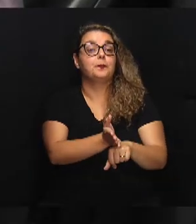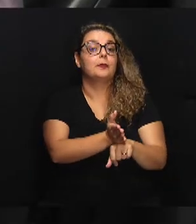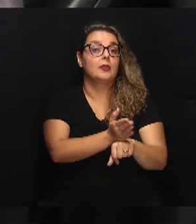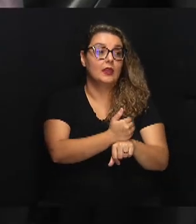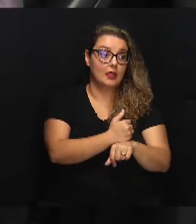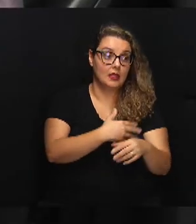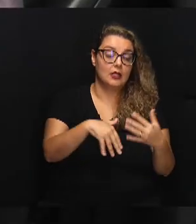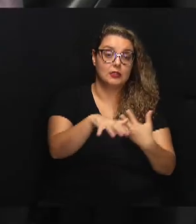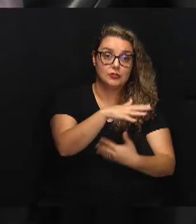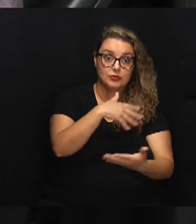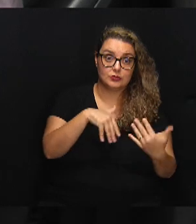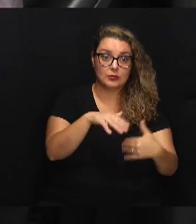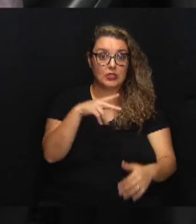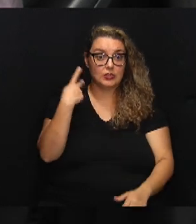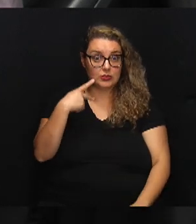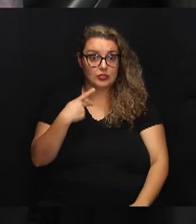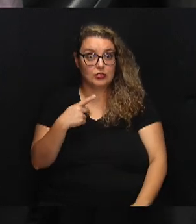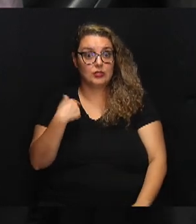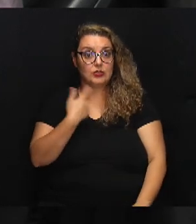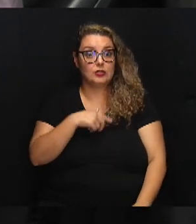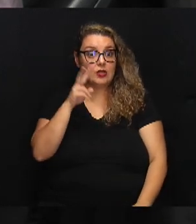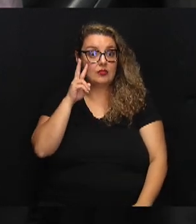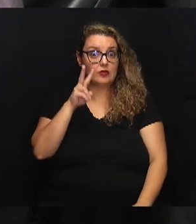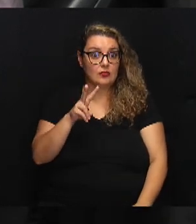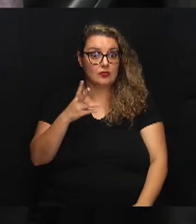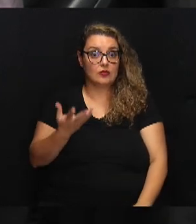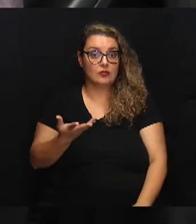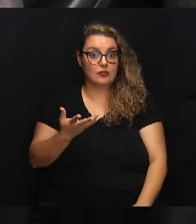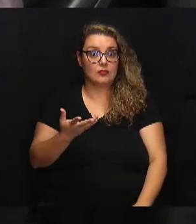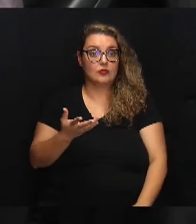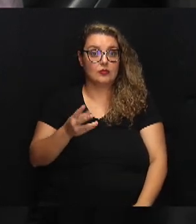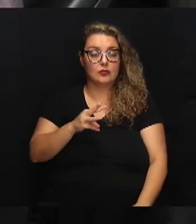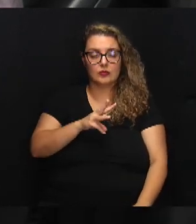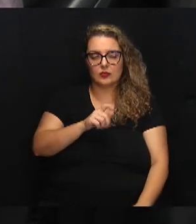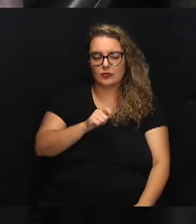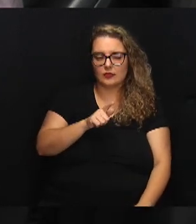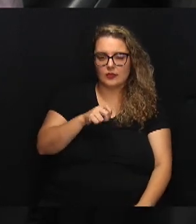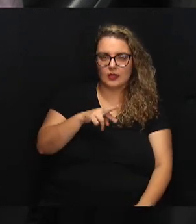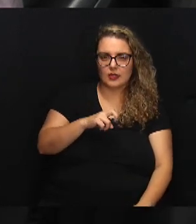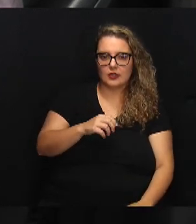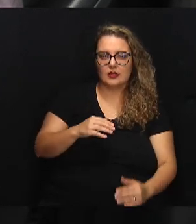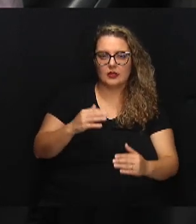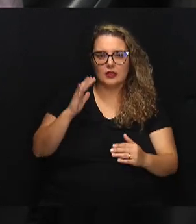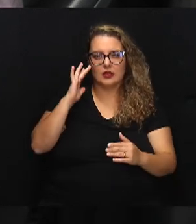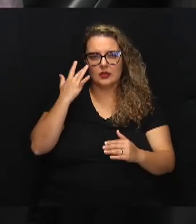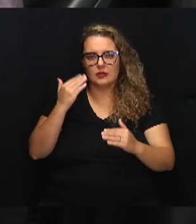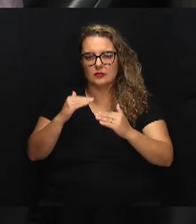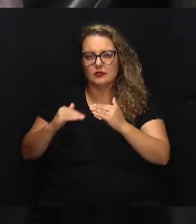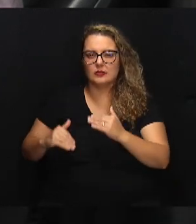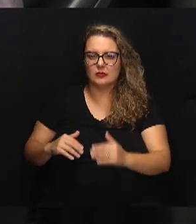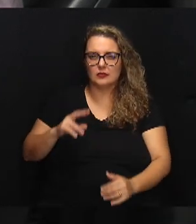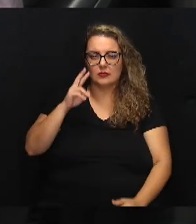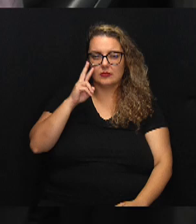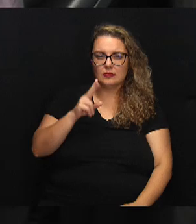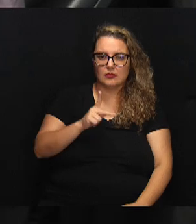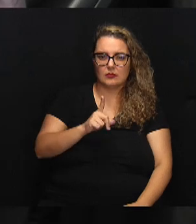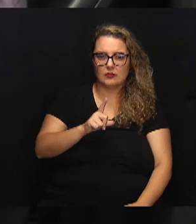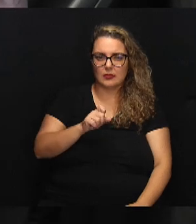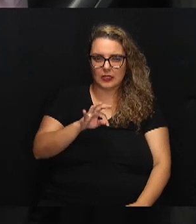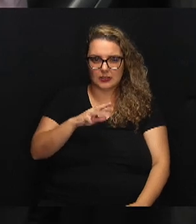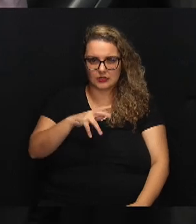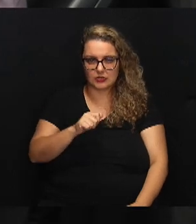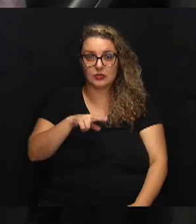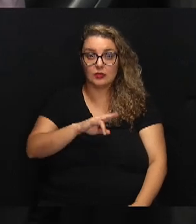estar no meio da política, a gente vai dar uma olhadinha no Wagner ainda lá, acho que... Vamos ver se você estava em Platina ou se você estava